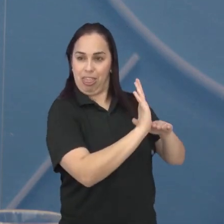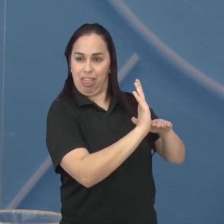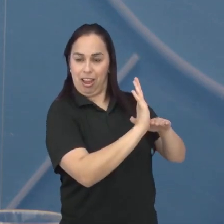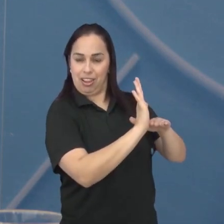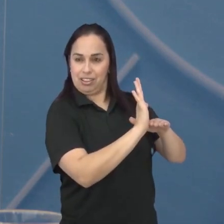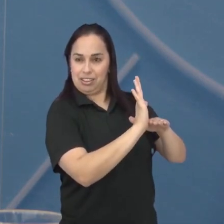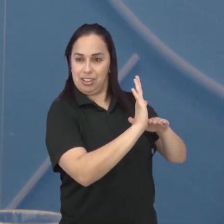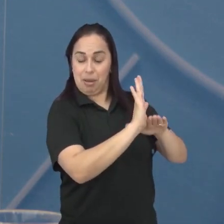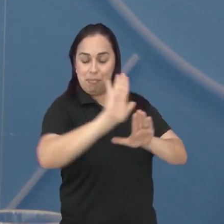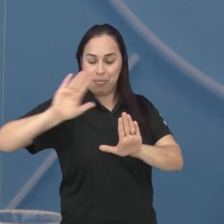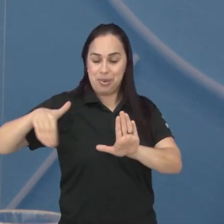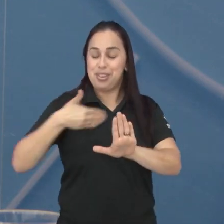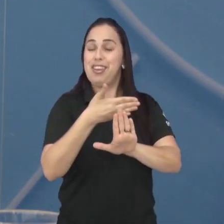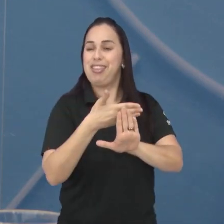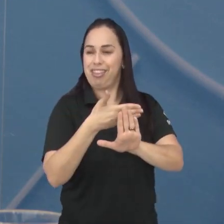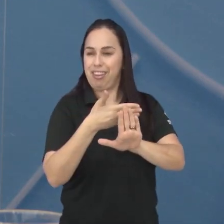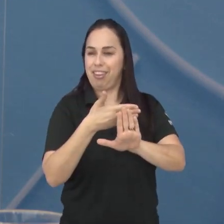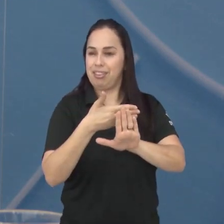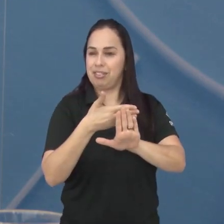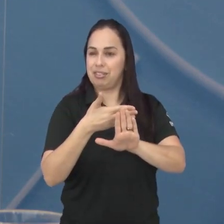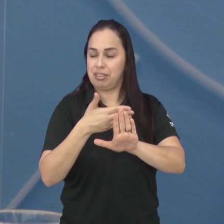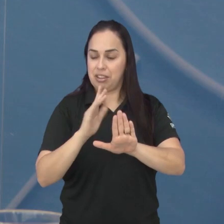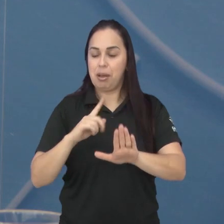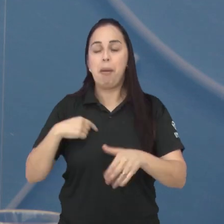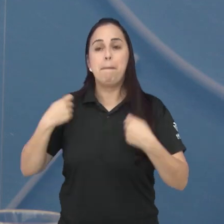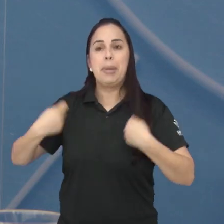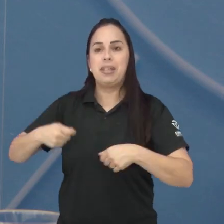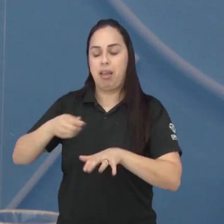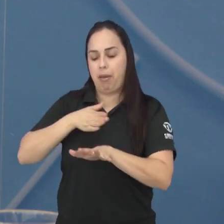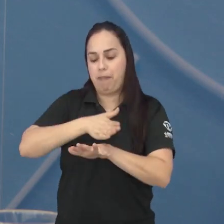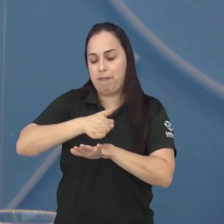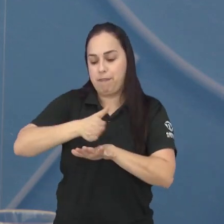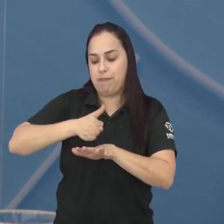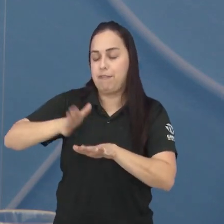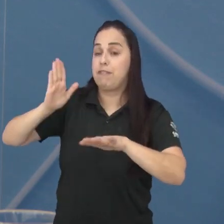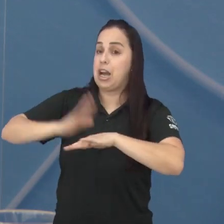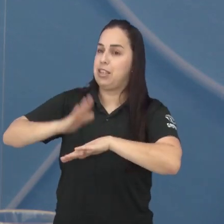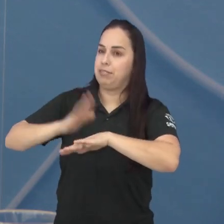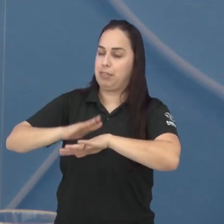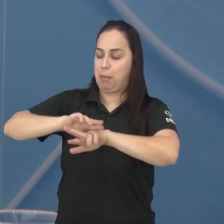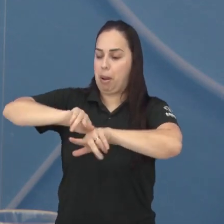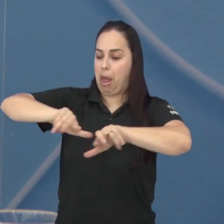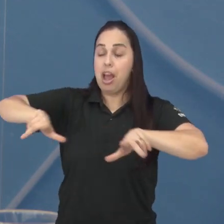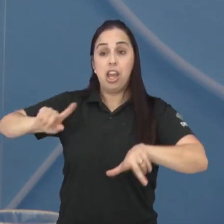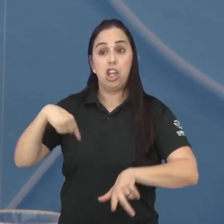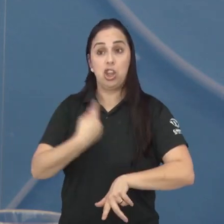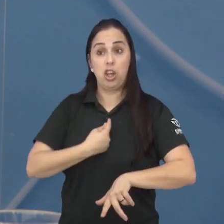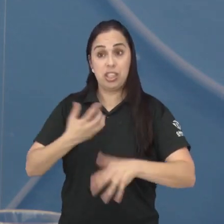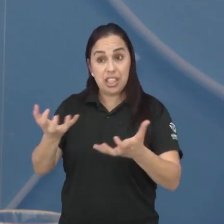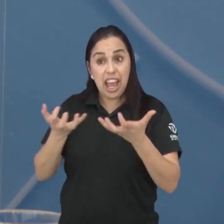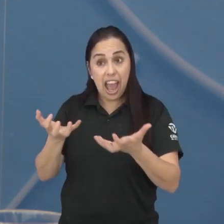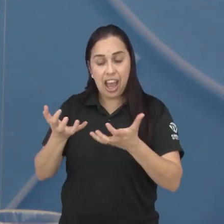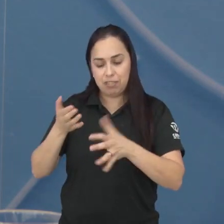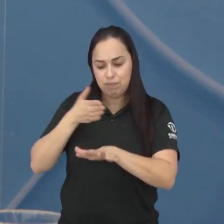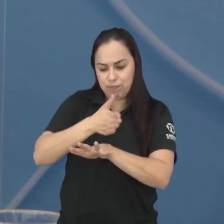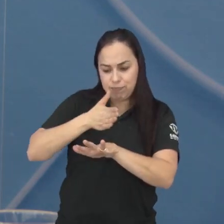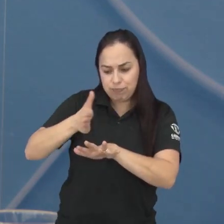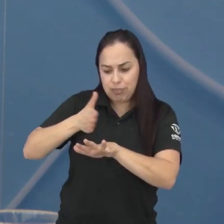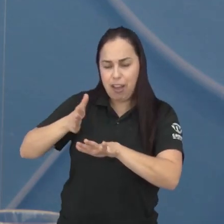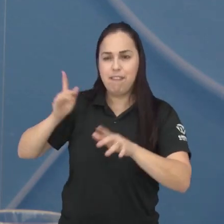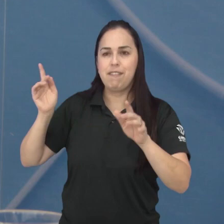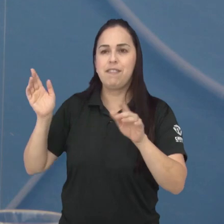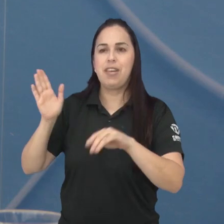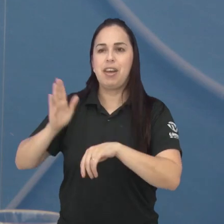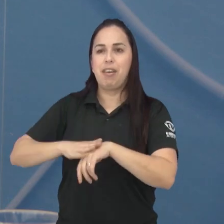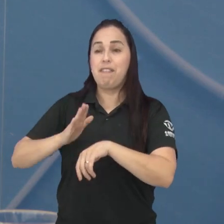fora do glamour, do brilho da coisa, a gente tem que dar conta de muita coisa. E a gente quer dar conta. É aí que tá. Se a